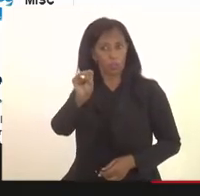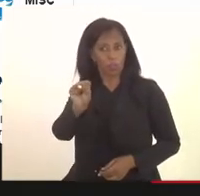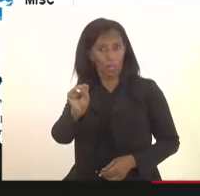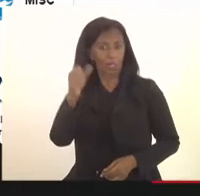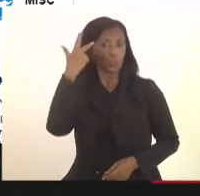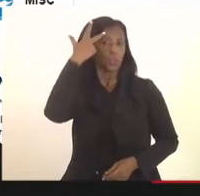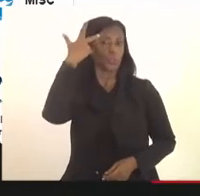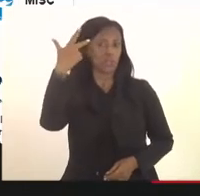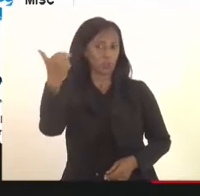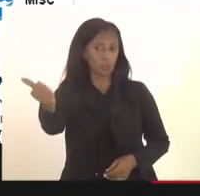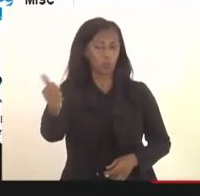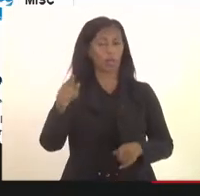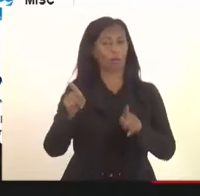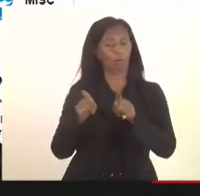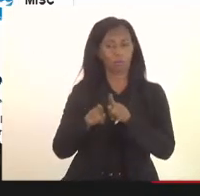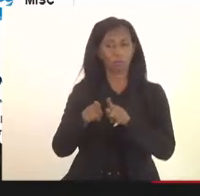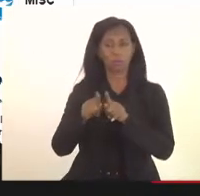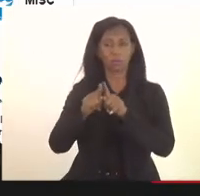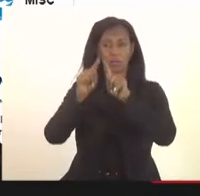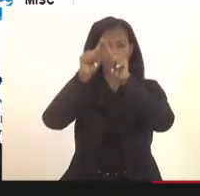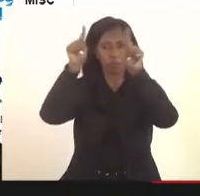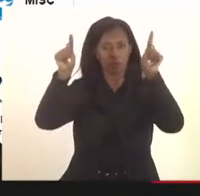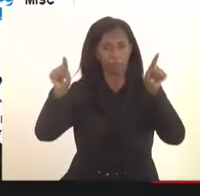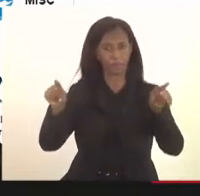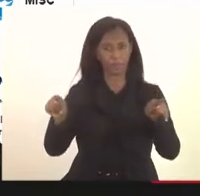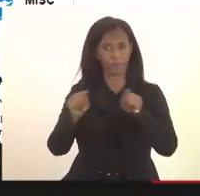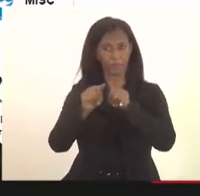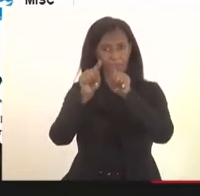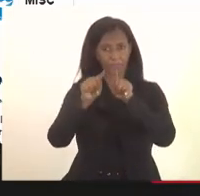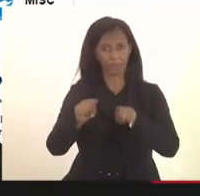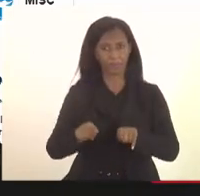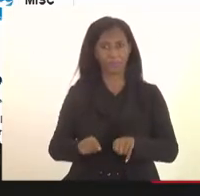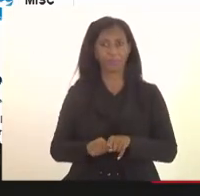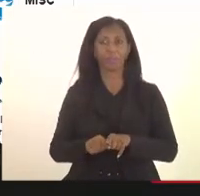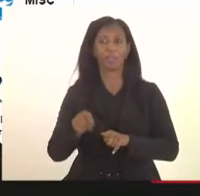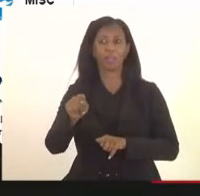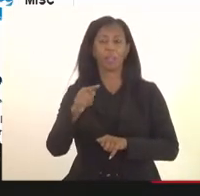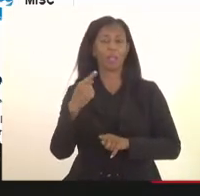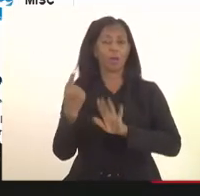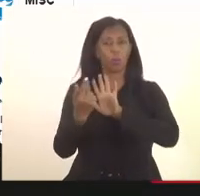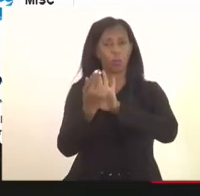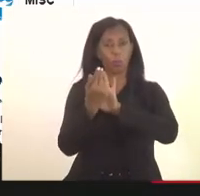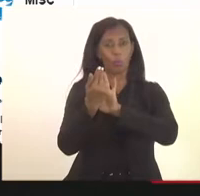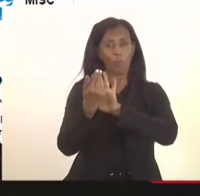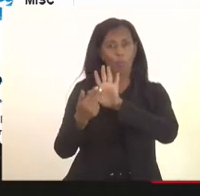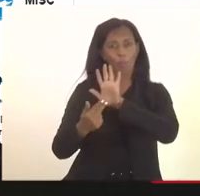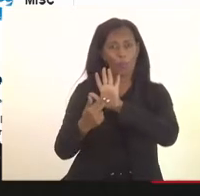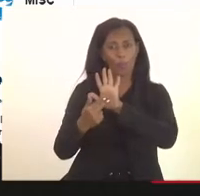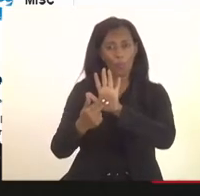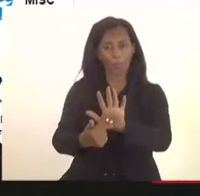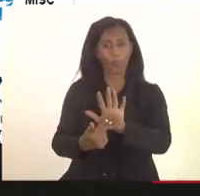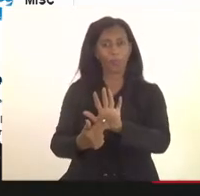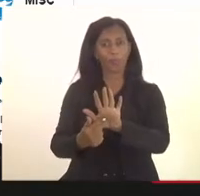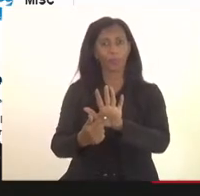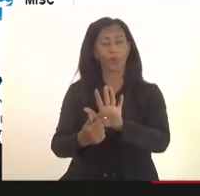liquefação e transporte a longa distância a partir da LNG, e plantas de regasificação, terminais de